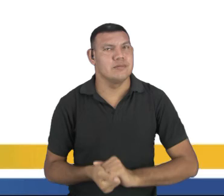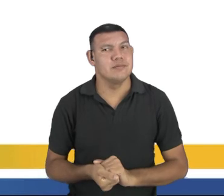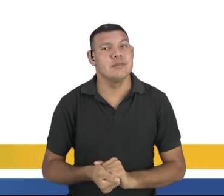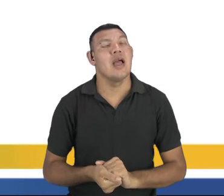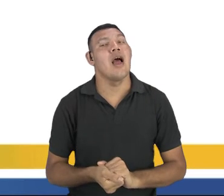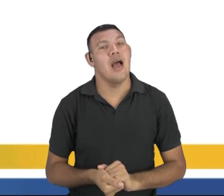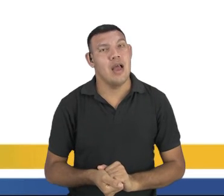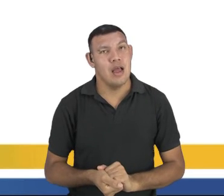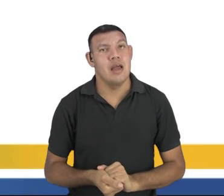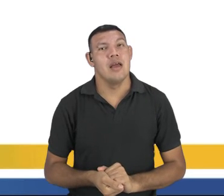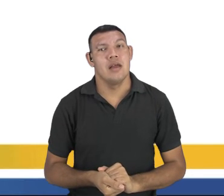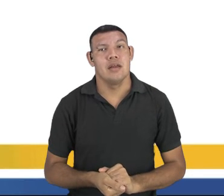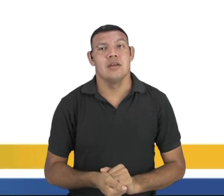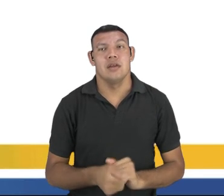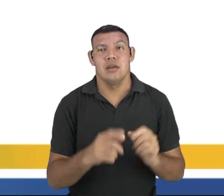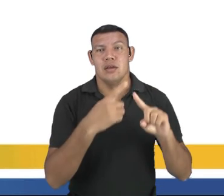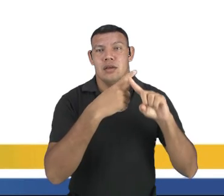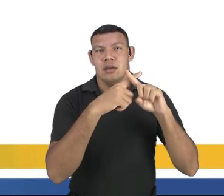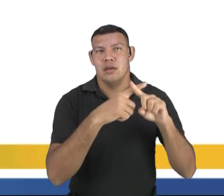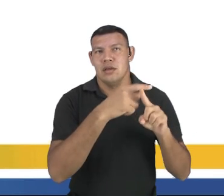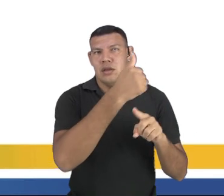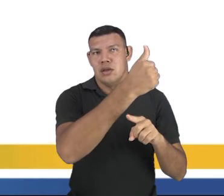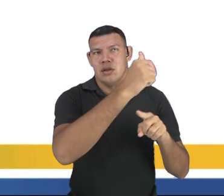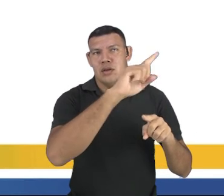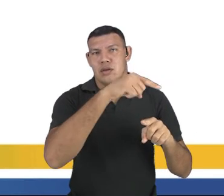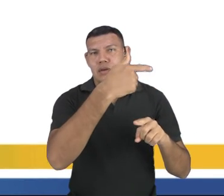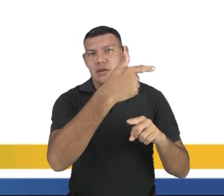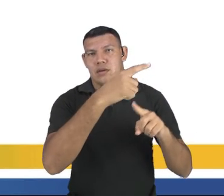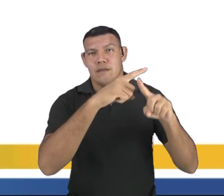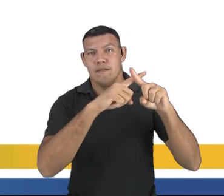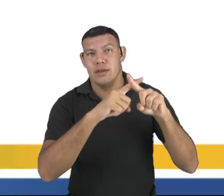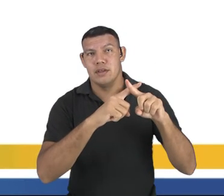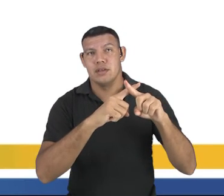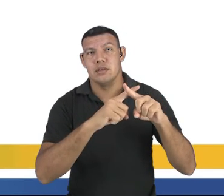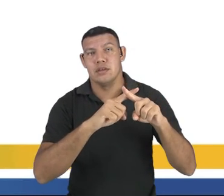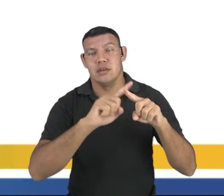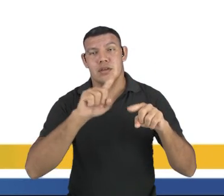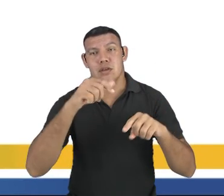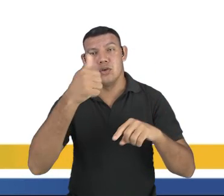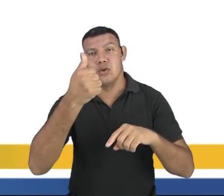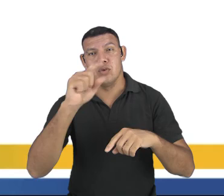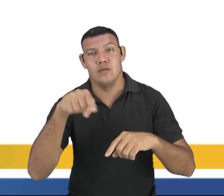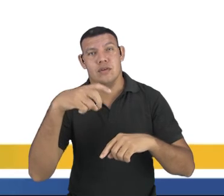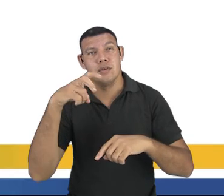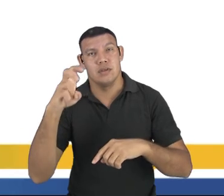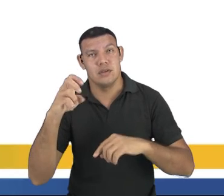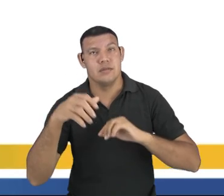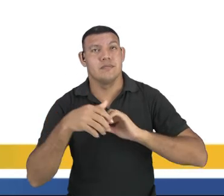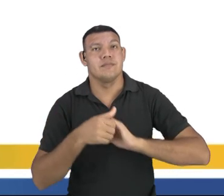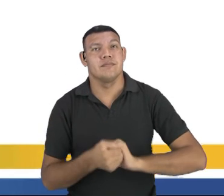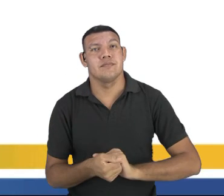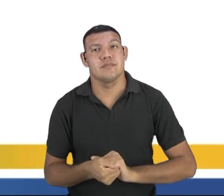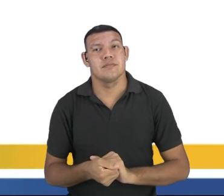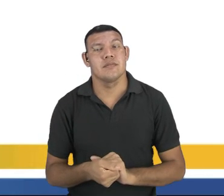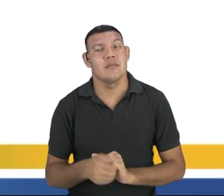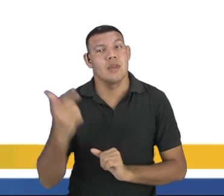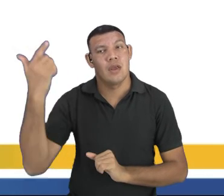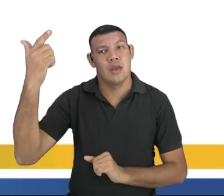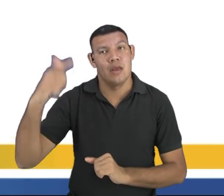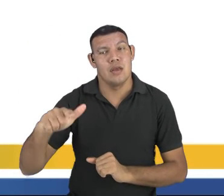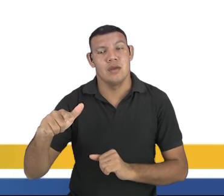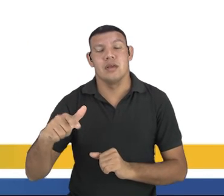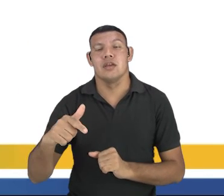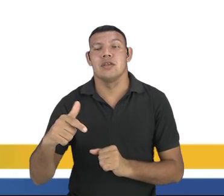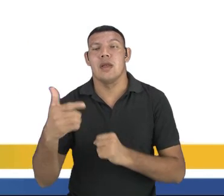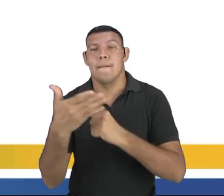vou multiplicar os coeficientes, que nesse caso é 1,2, vezes 1,5, e aí eu vou repetir